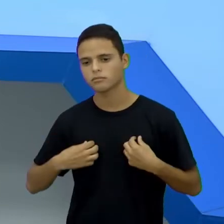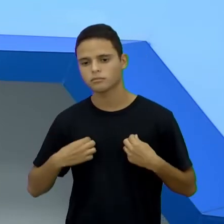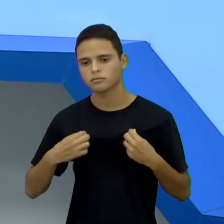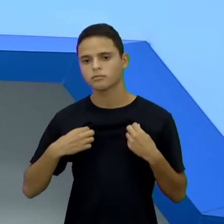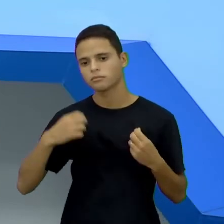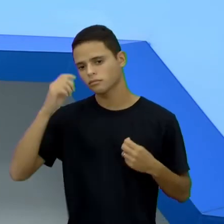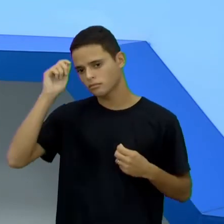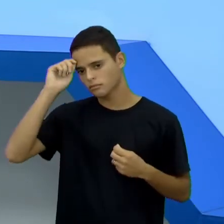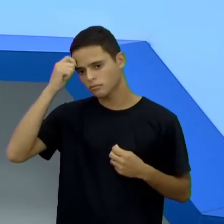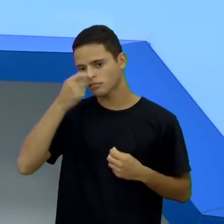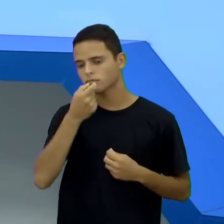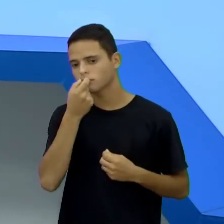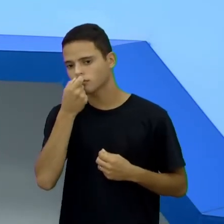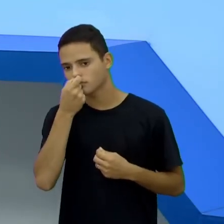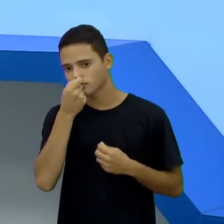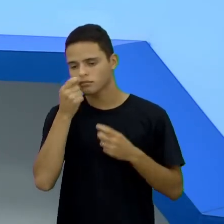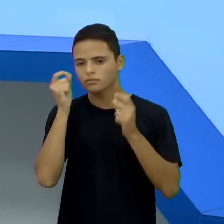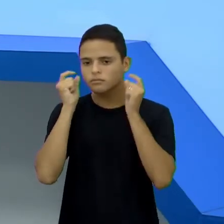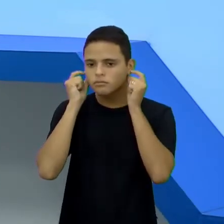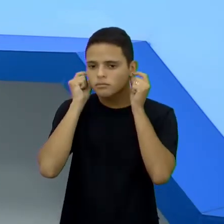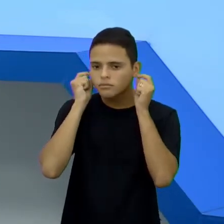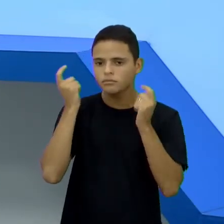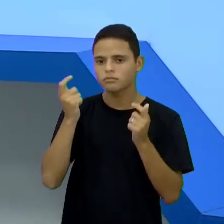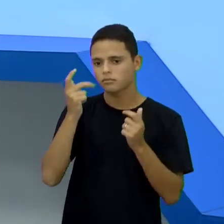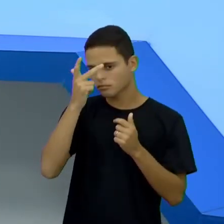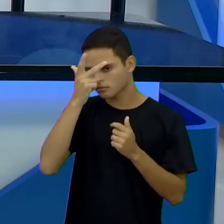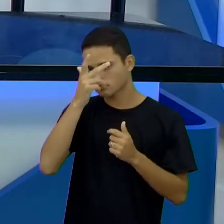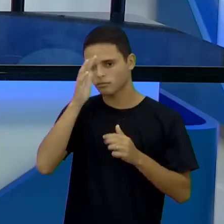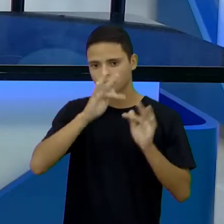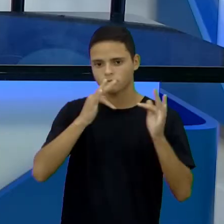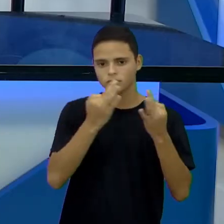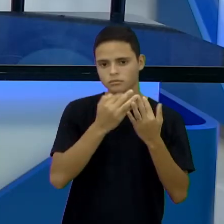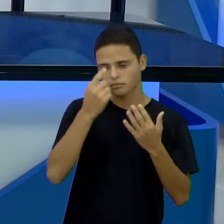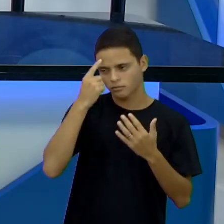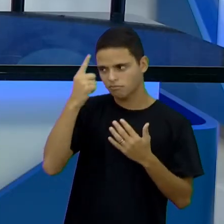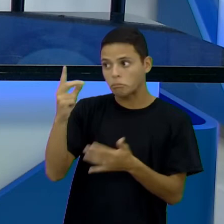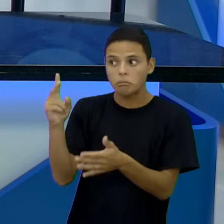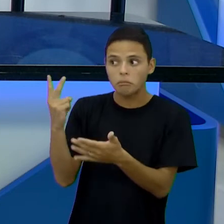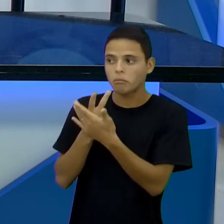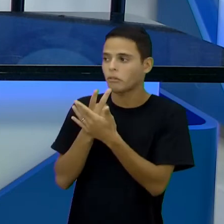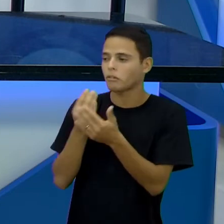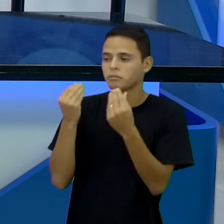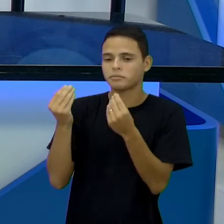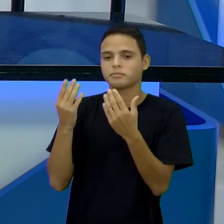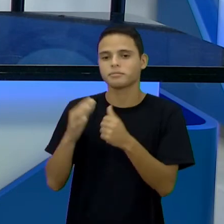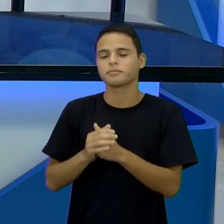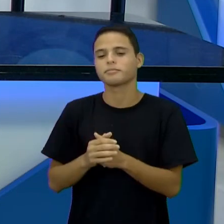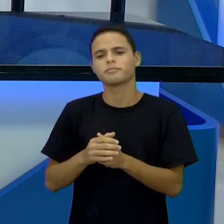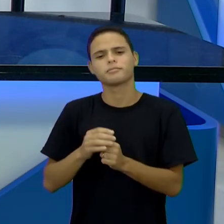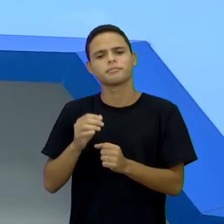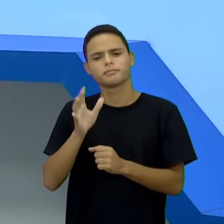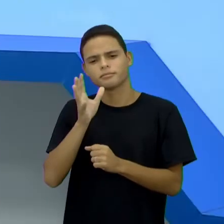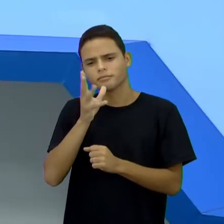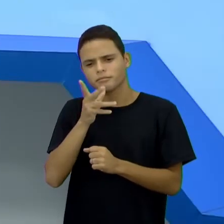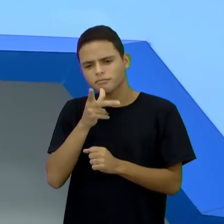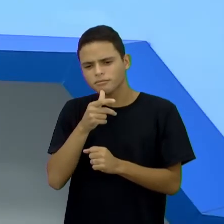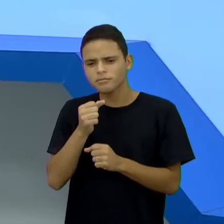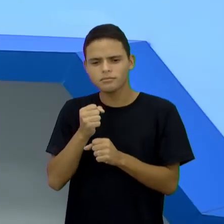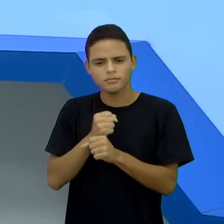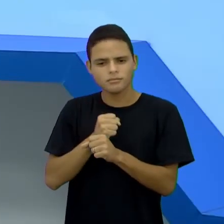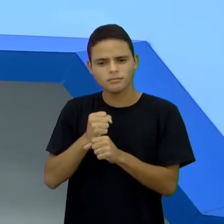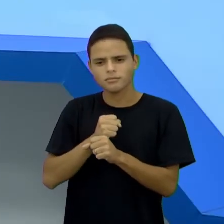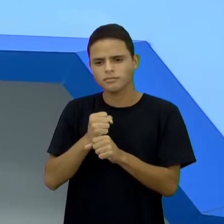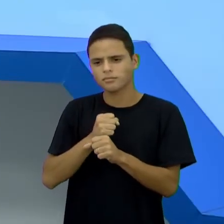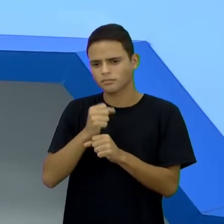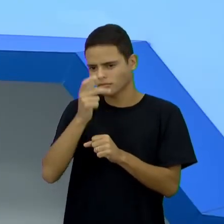piercing, minha família já achou que, meu Deus, deu errado. Deu muito errado. E eu demorei muitos anos pra conquistar de novo a confiança